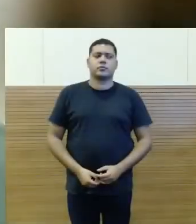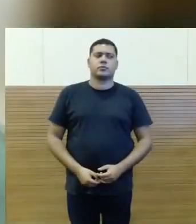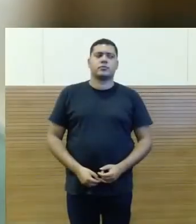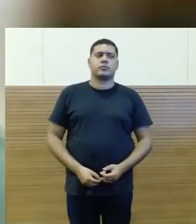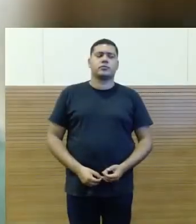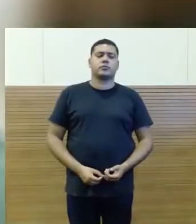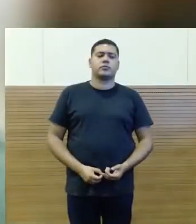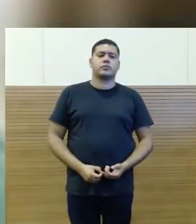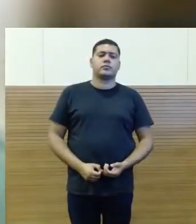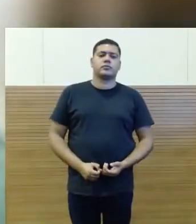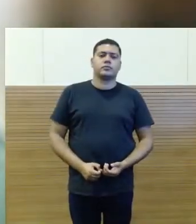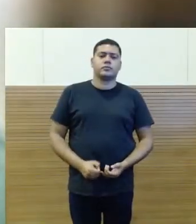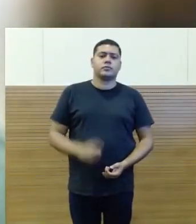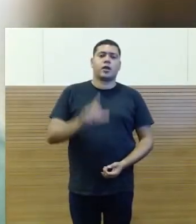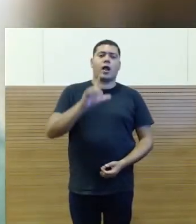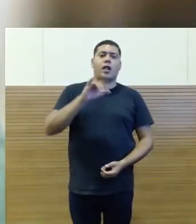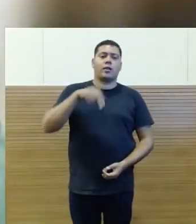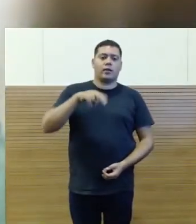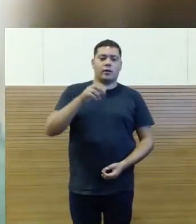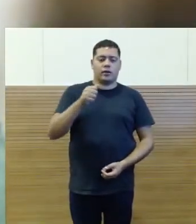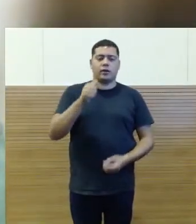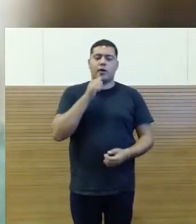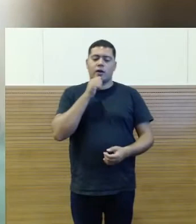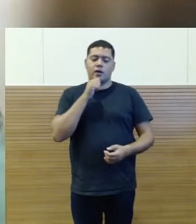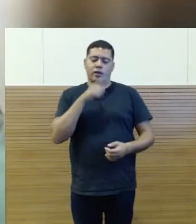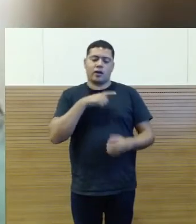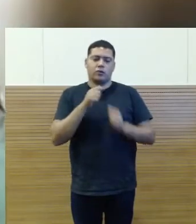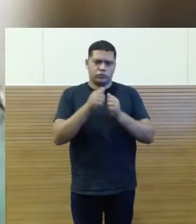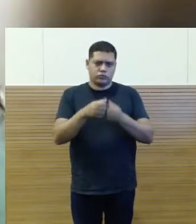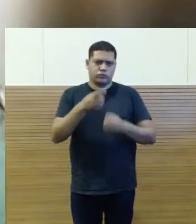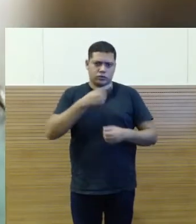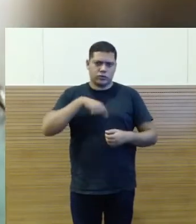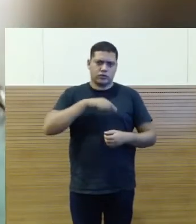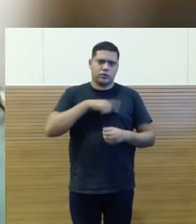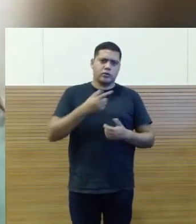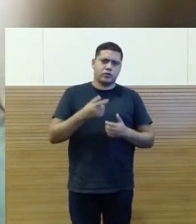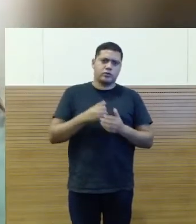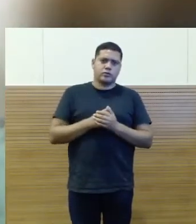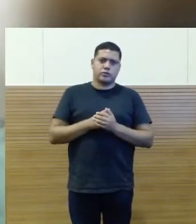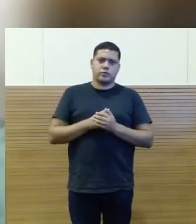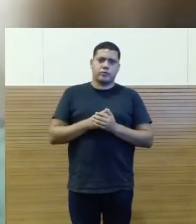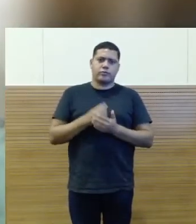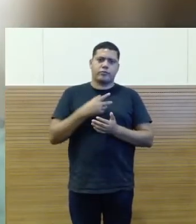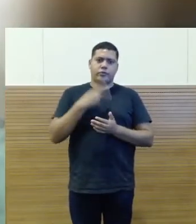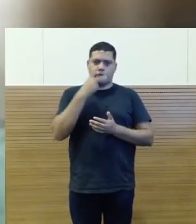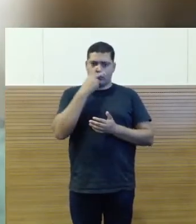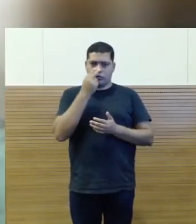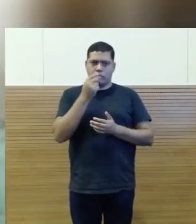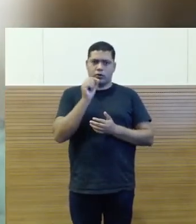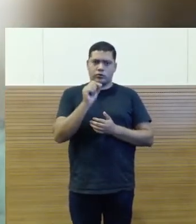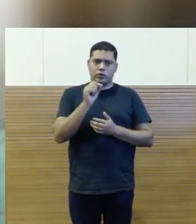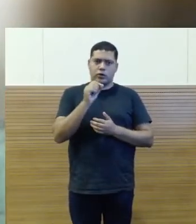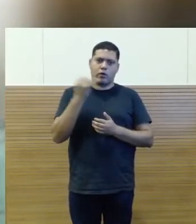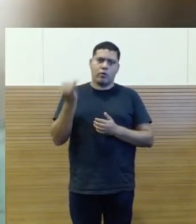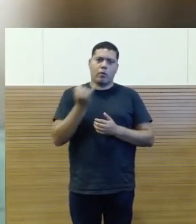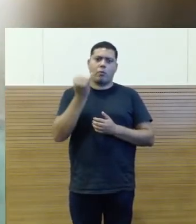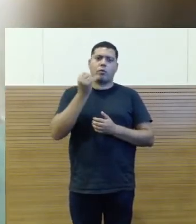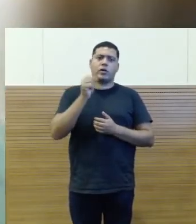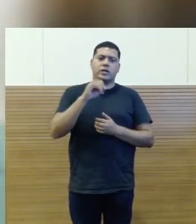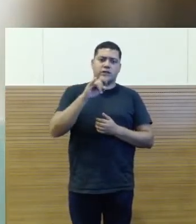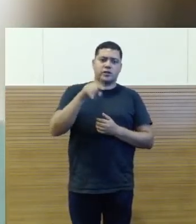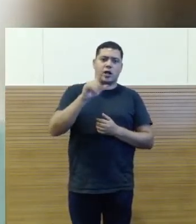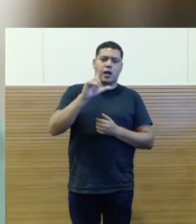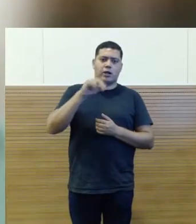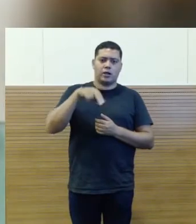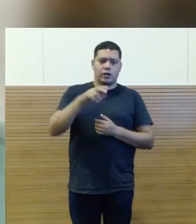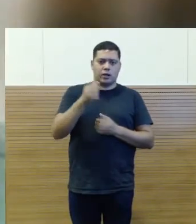Para a Lina ainda está conosco, da OMS, eu acho que seria importante se a Lina pudesse